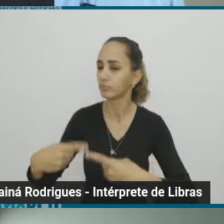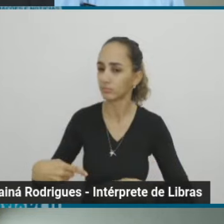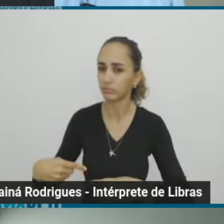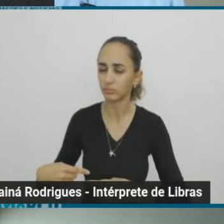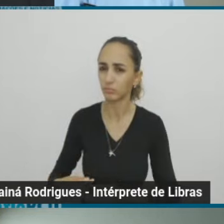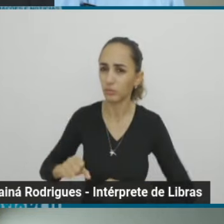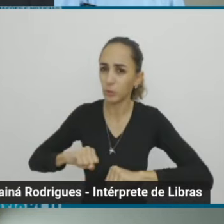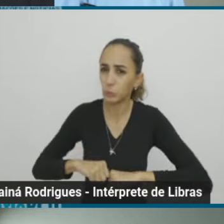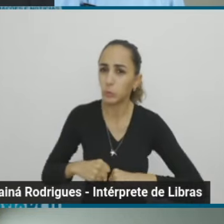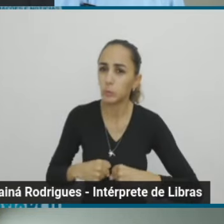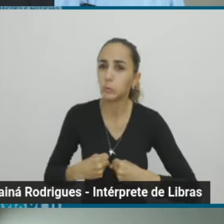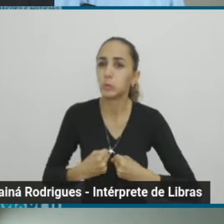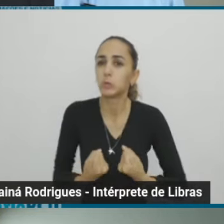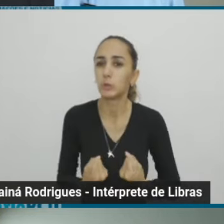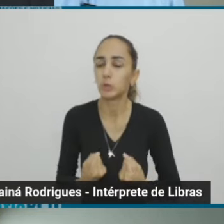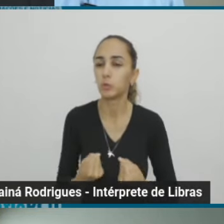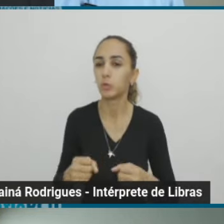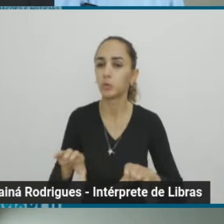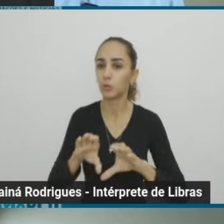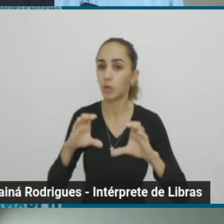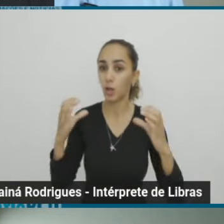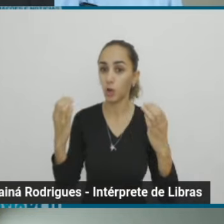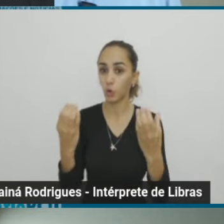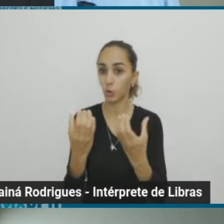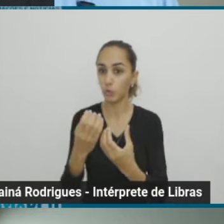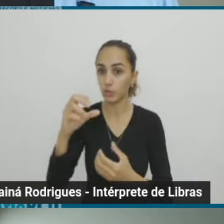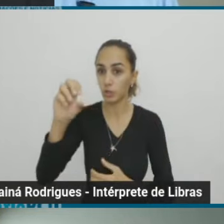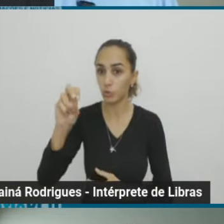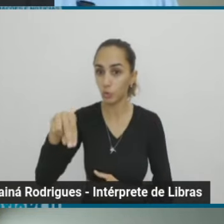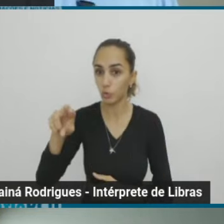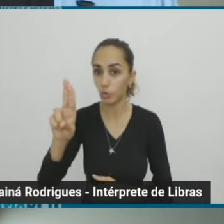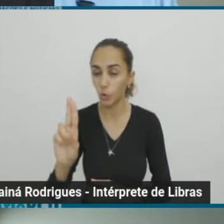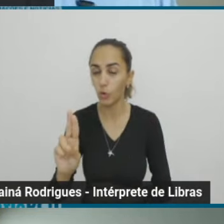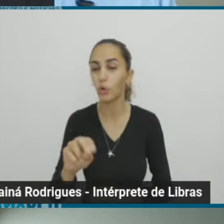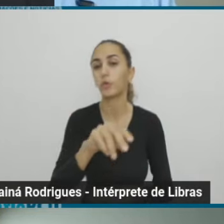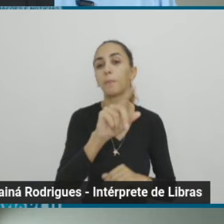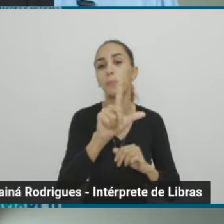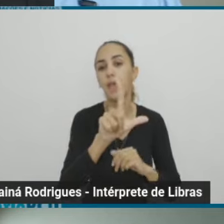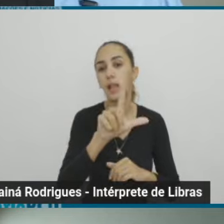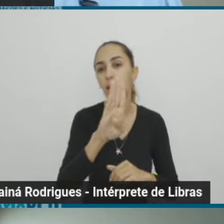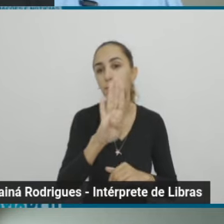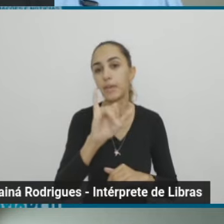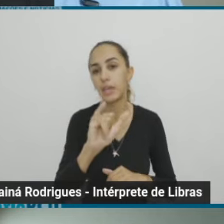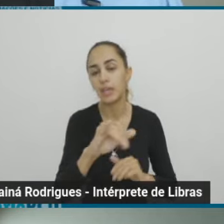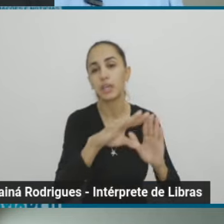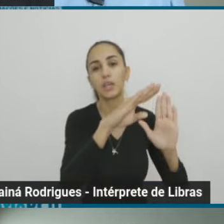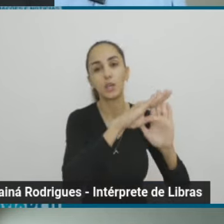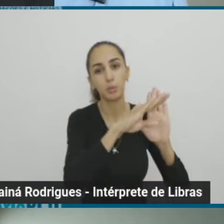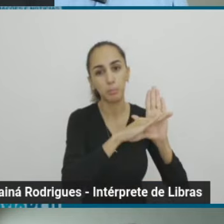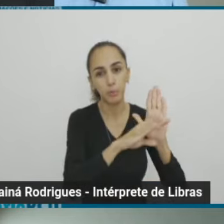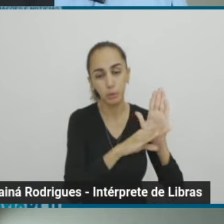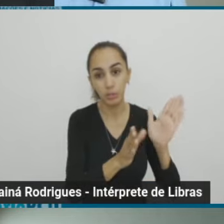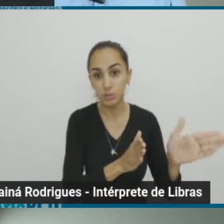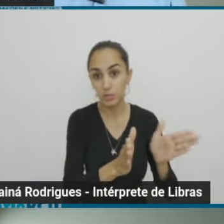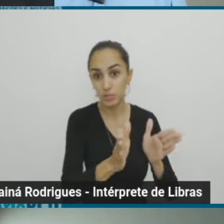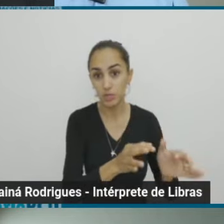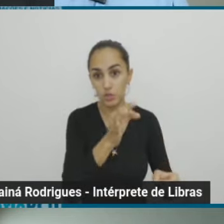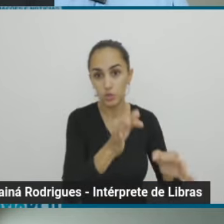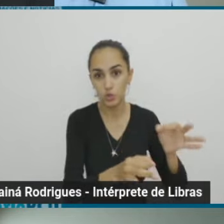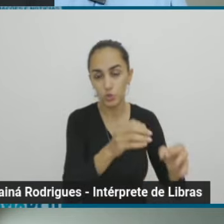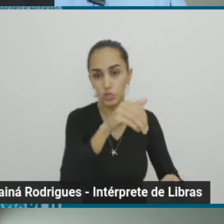esforço da Convenção da ONU, da Lei Brasileira de Inclusão, do Programa de Acessibilidade da Justiça Eleitoral Brasileira, é